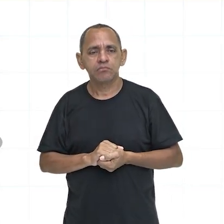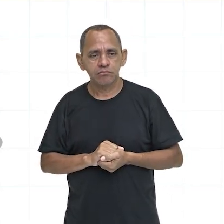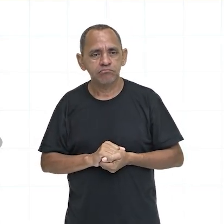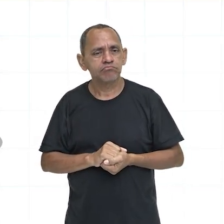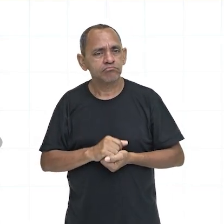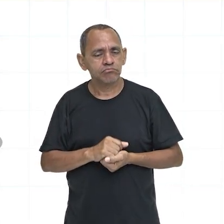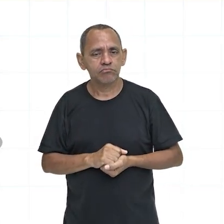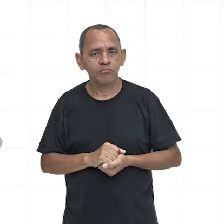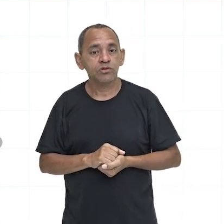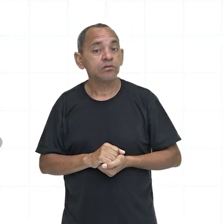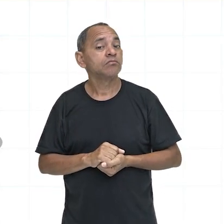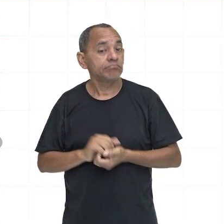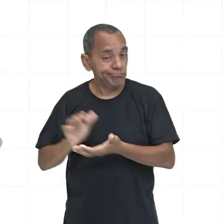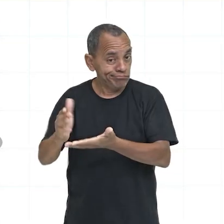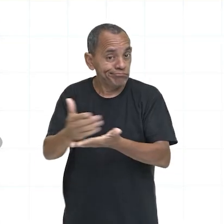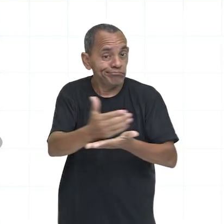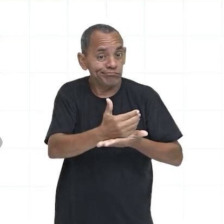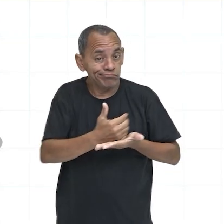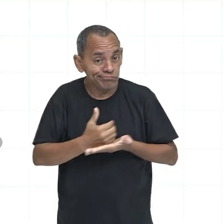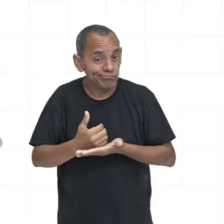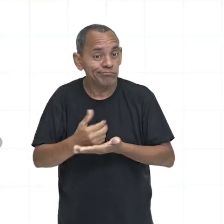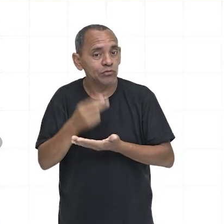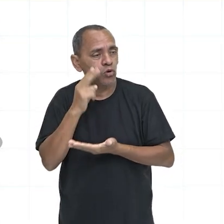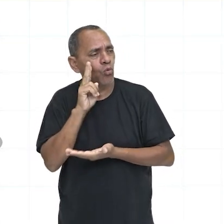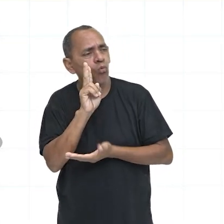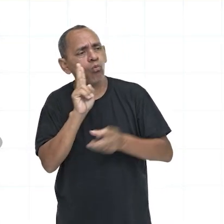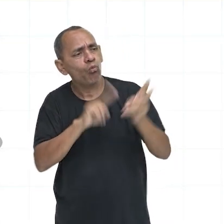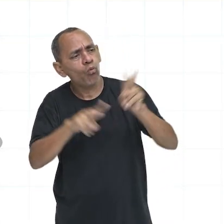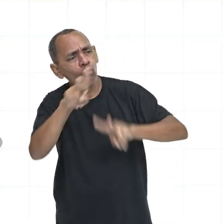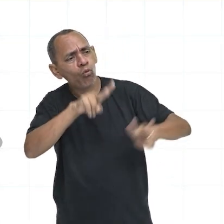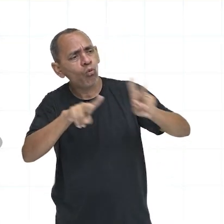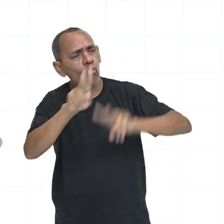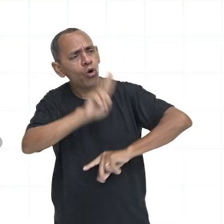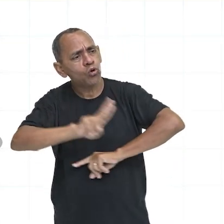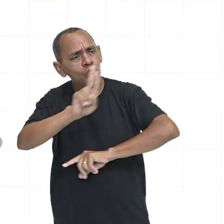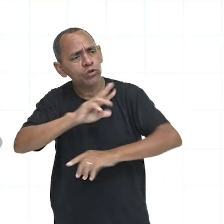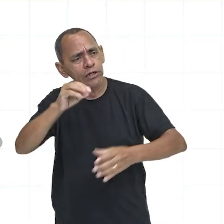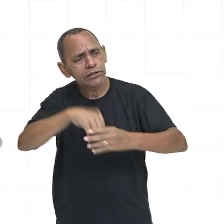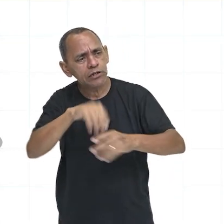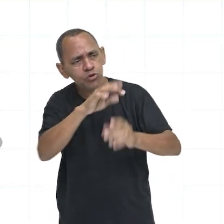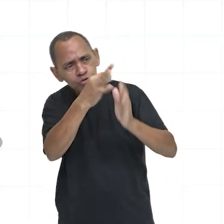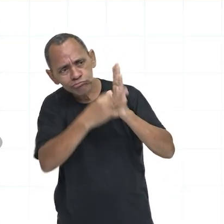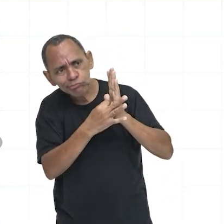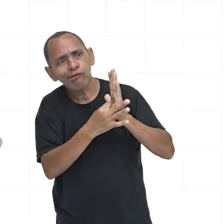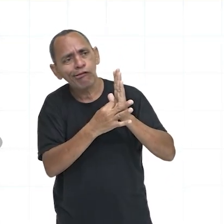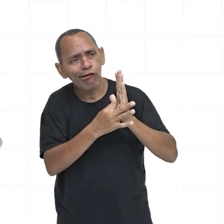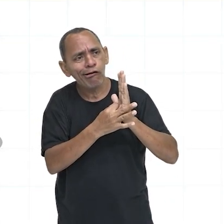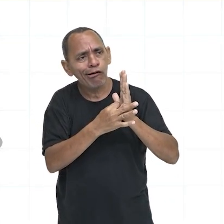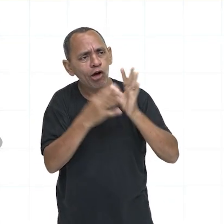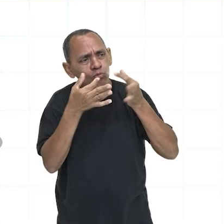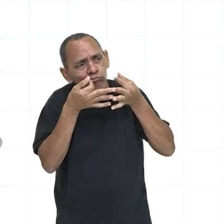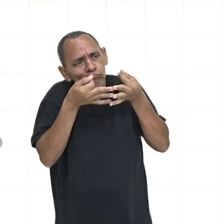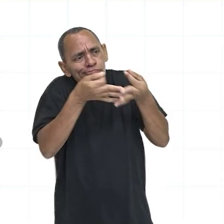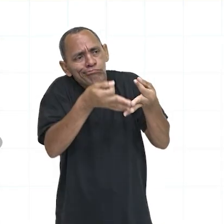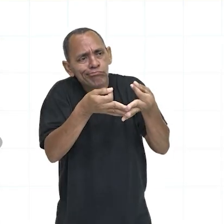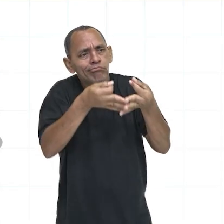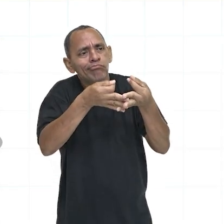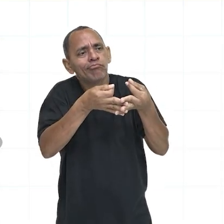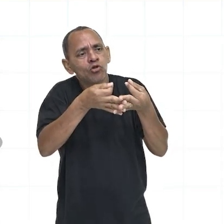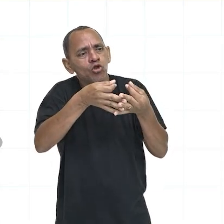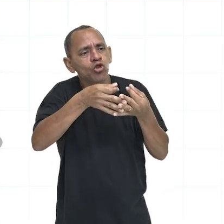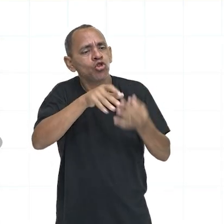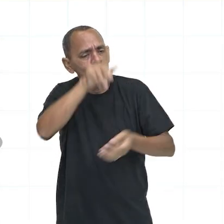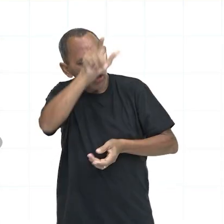tipográficas, são recursos visuais e usados nos textos para chamar a atenção do leitor. Elas podem ou não